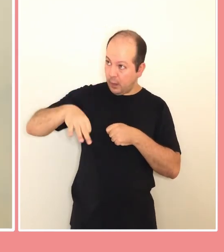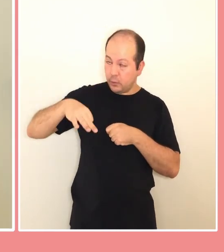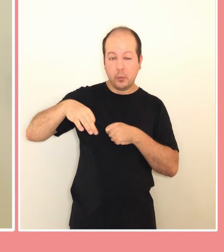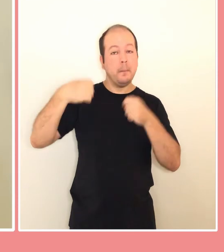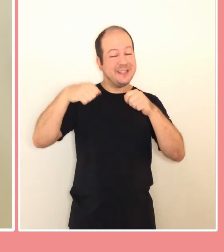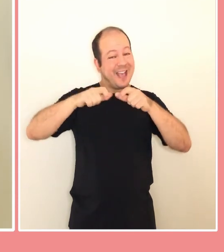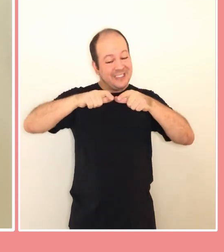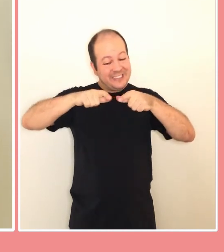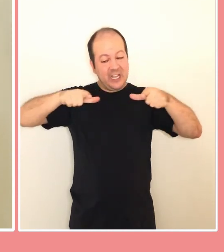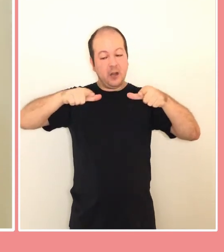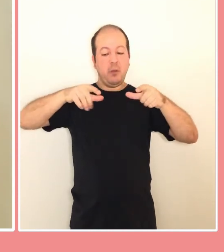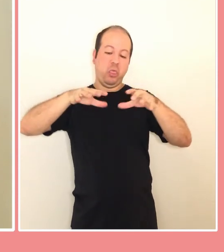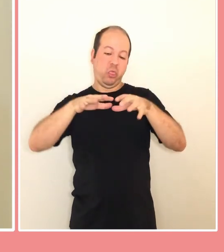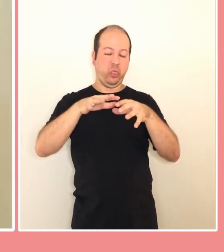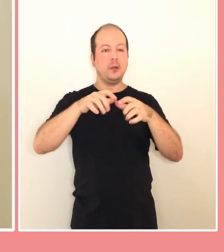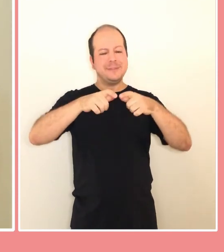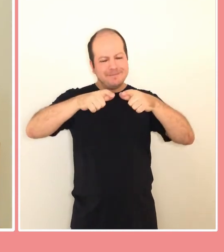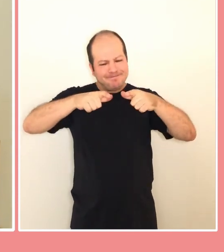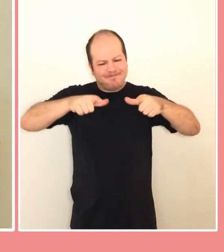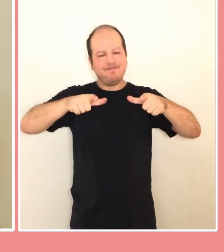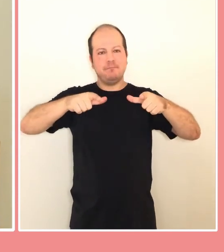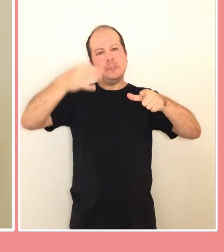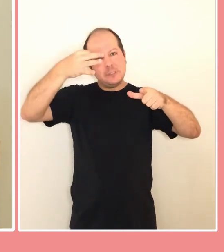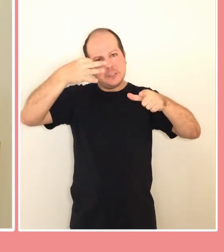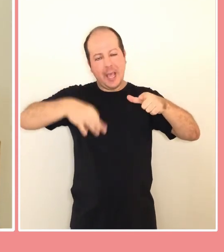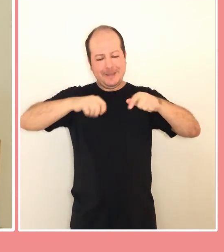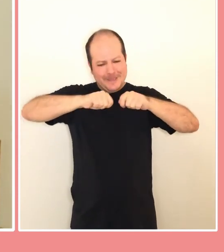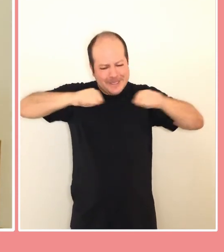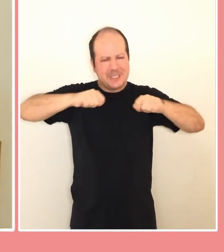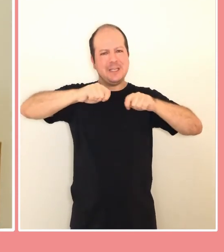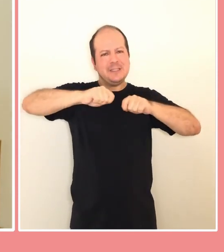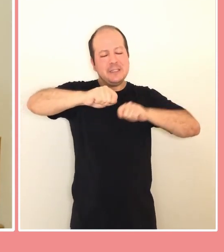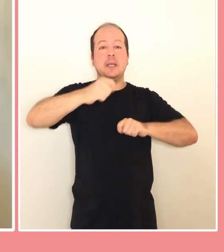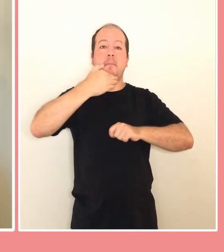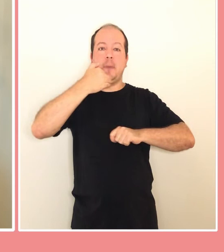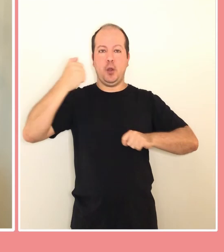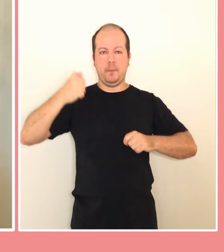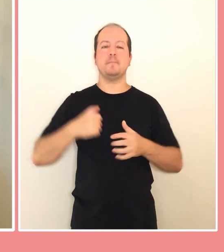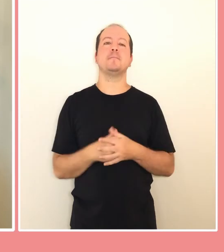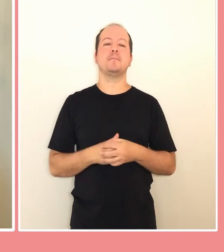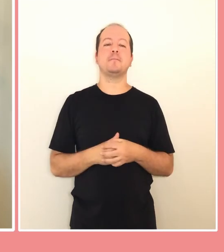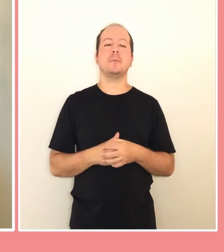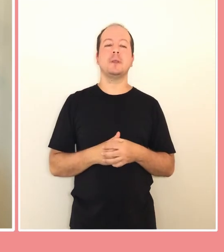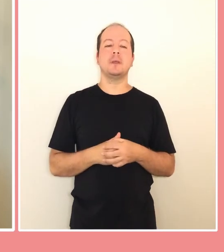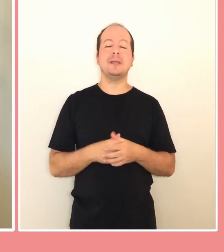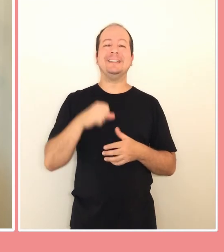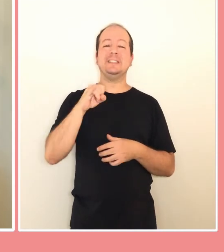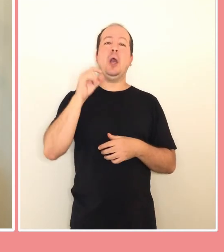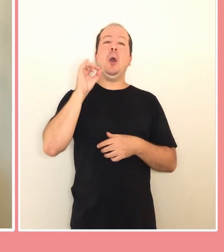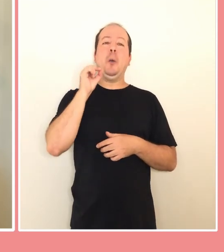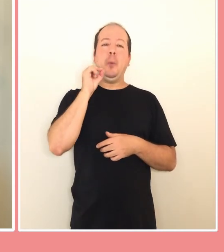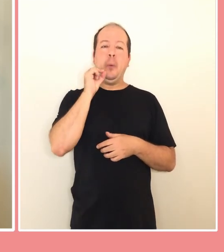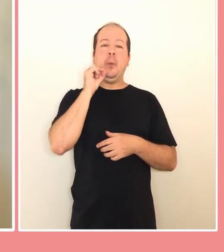pote, não pode ter rugas, não pode estar frouxa. Tem que estar bem esticada a membrana. Outra, se eu soprar, não